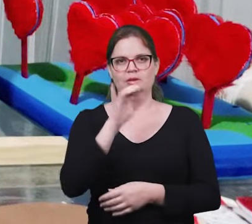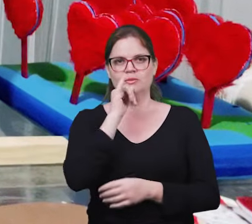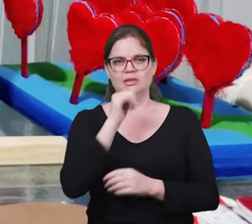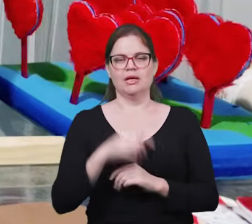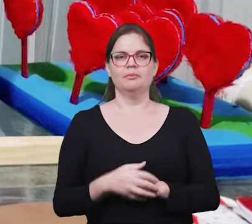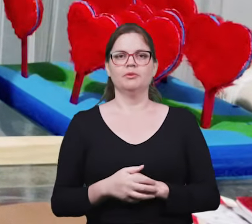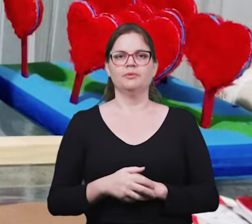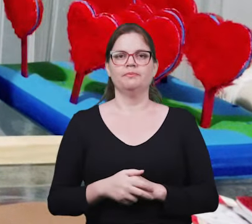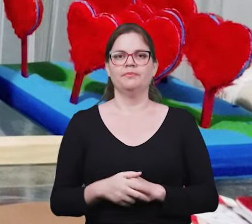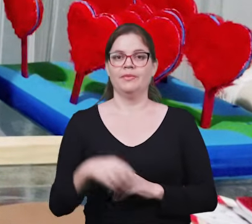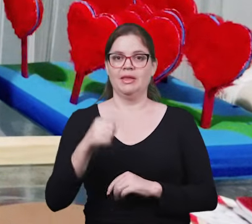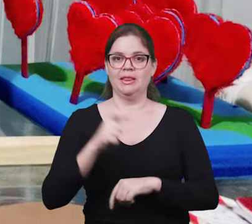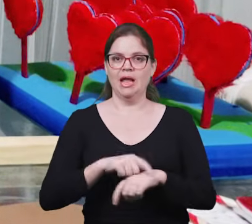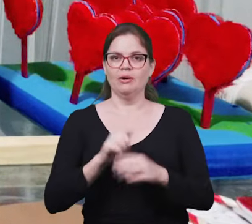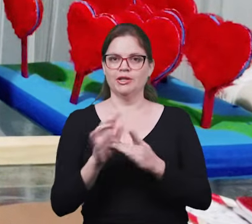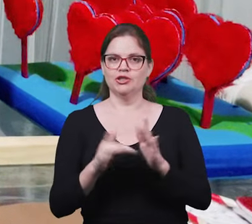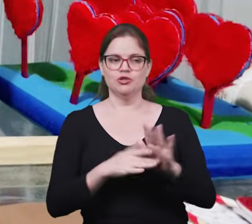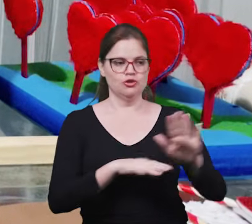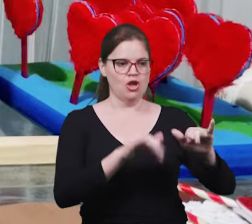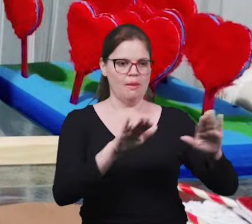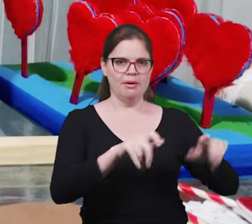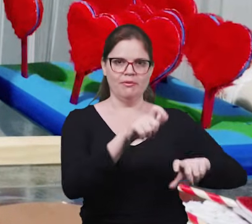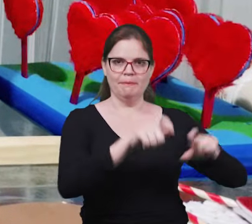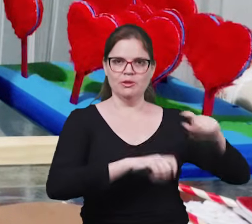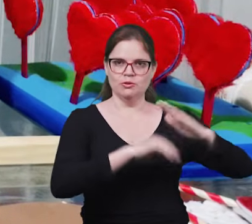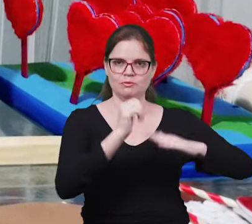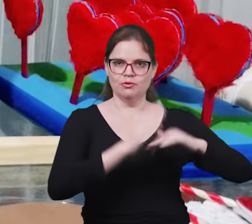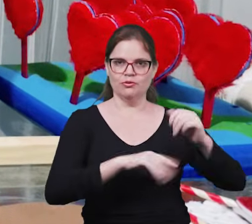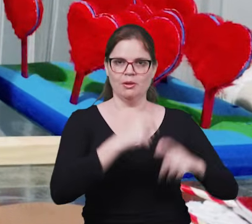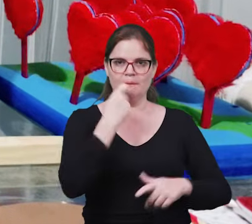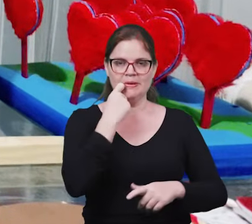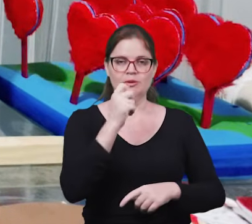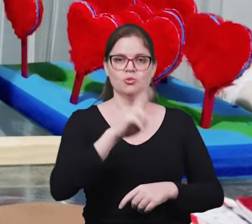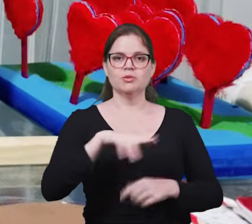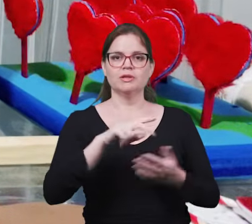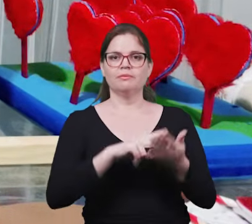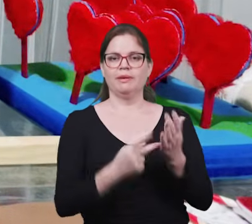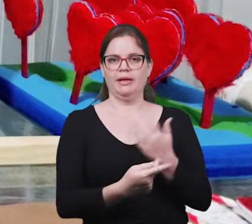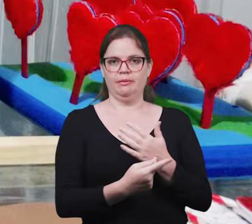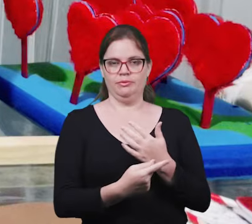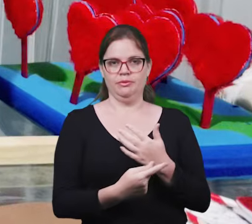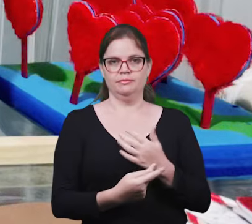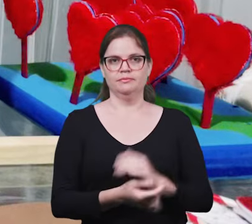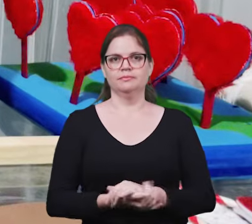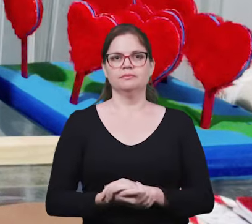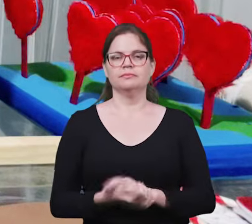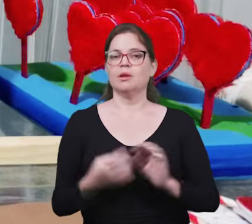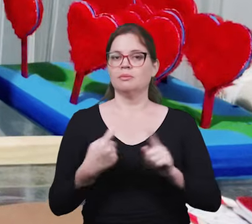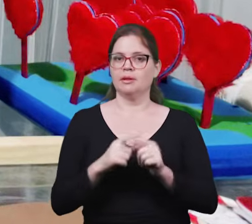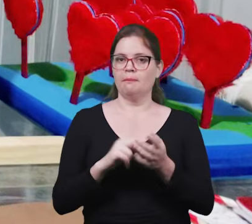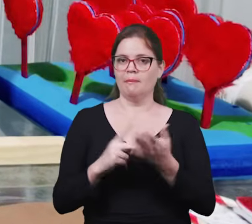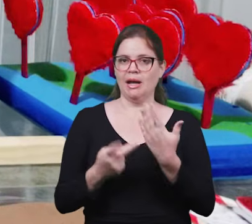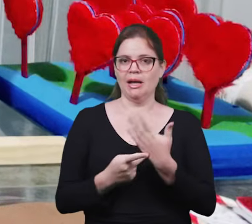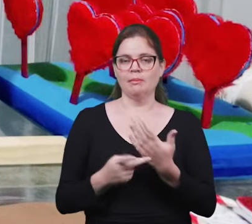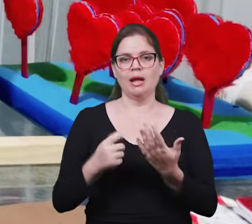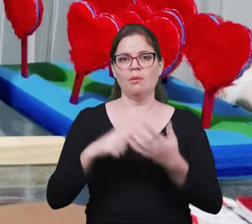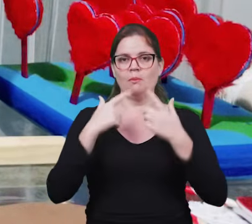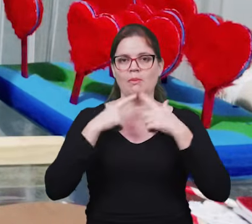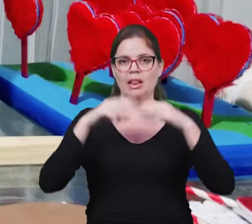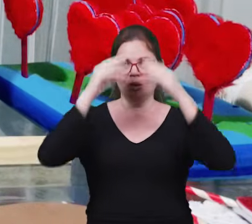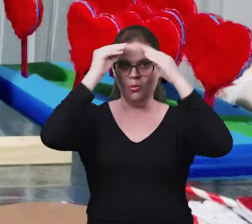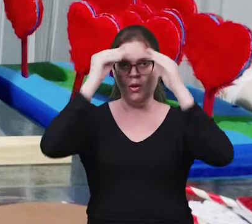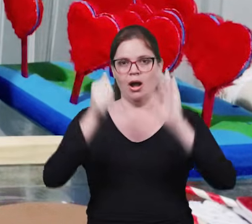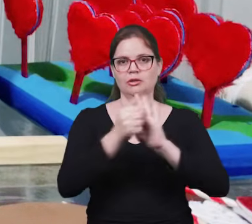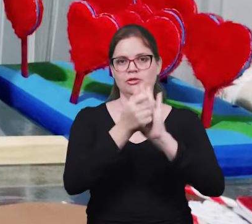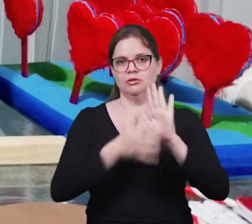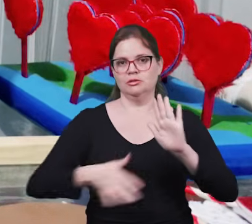Jesus falava ali para esses pescadores, eles usaram a parábola. A parábola é uma linguagem figurativa.